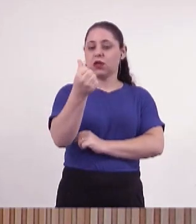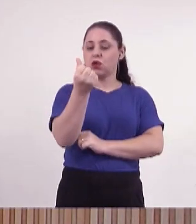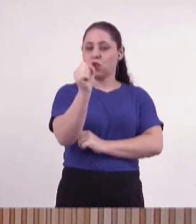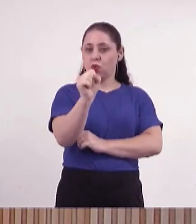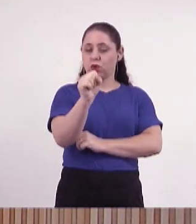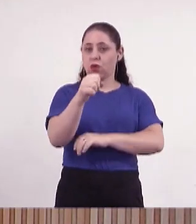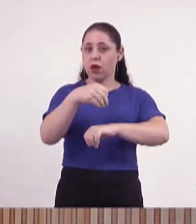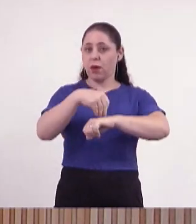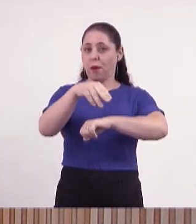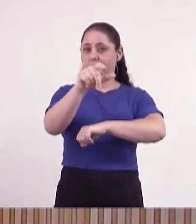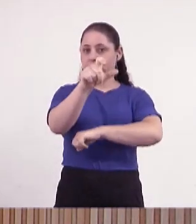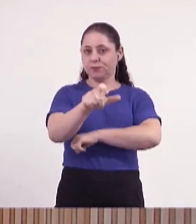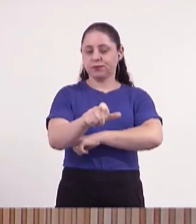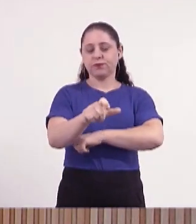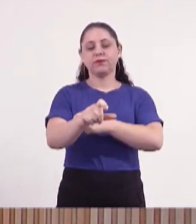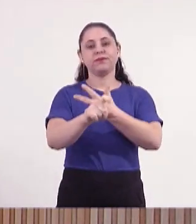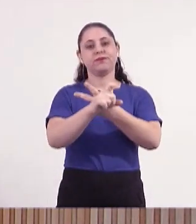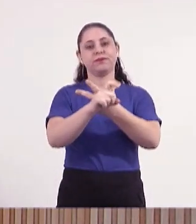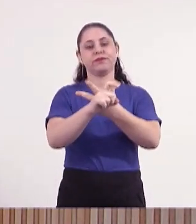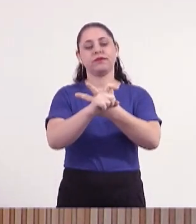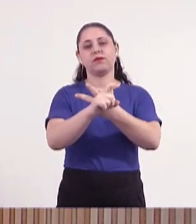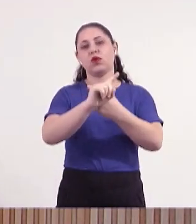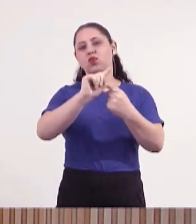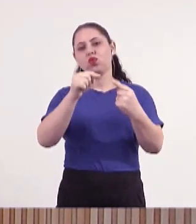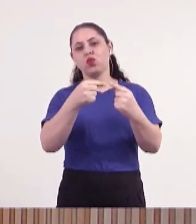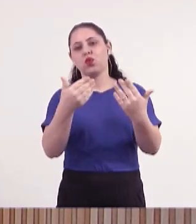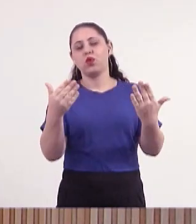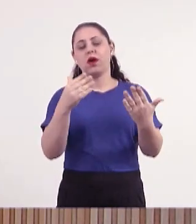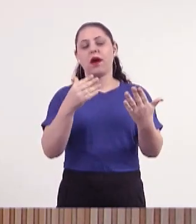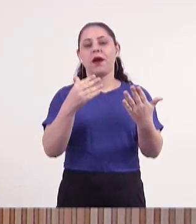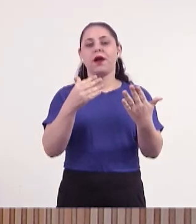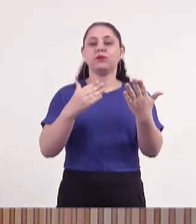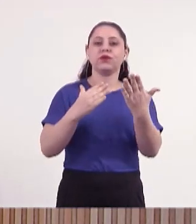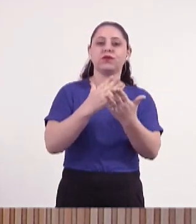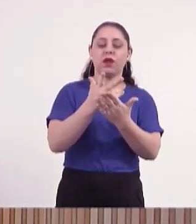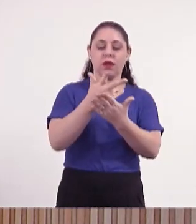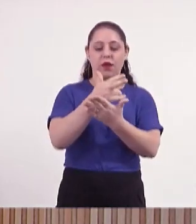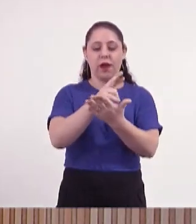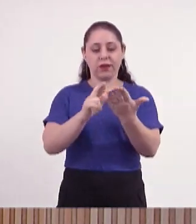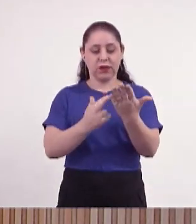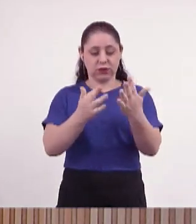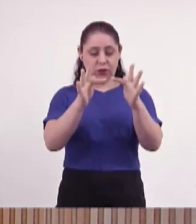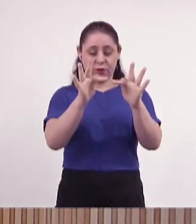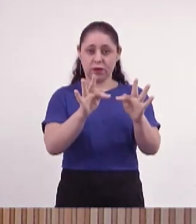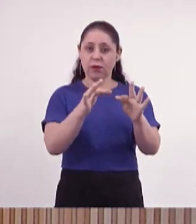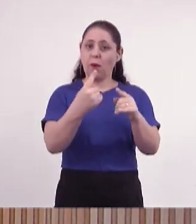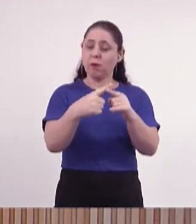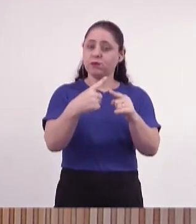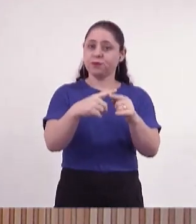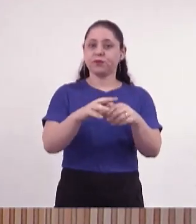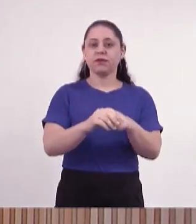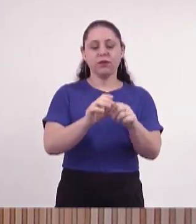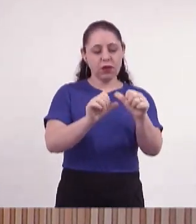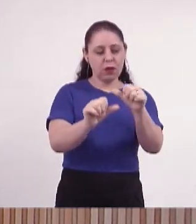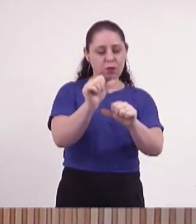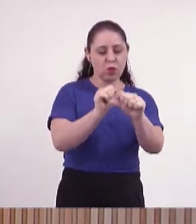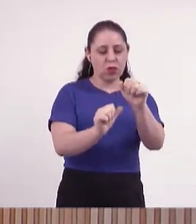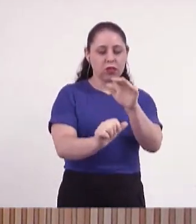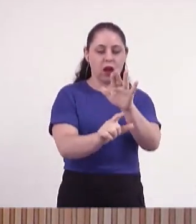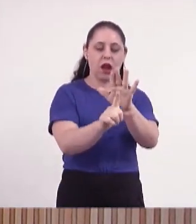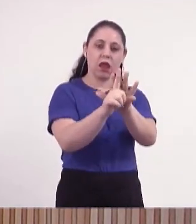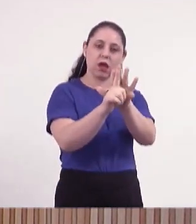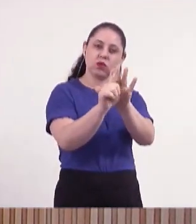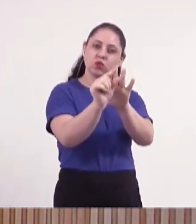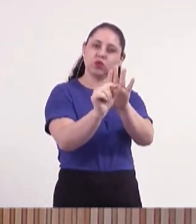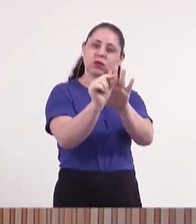178, encaminhado pelo Poder Executivo. Essa matéria ela foi aprovada em sua redação final e que altera um trecho da lei